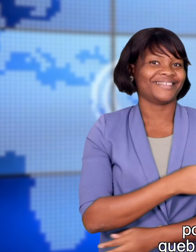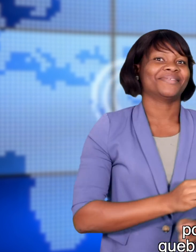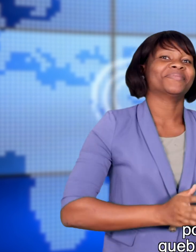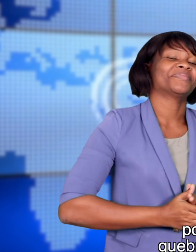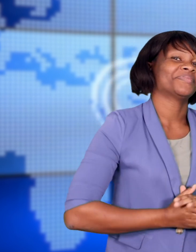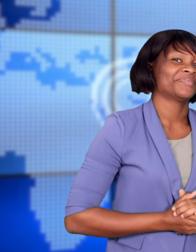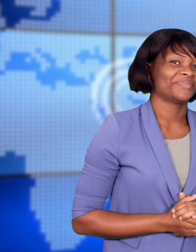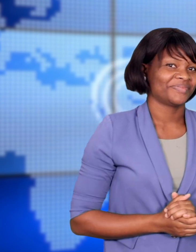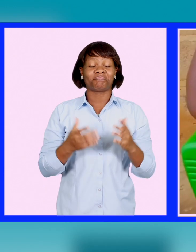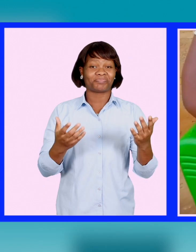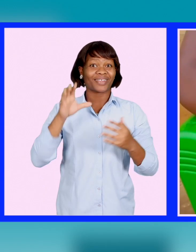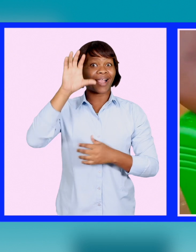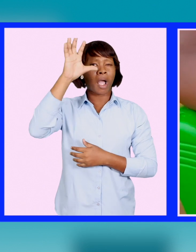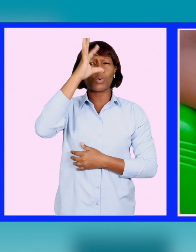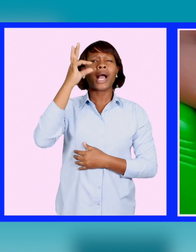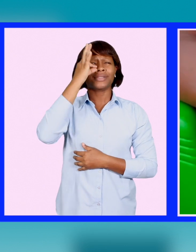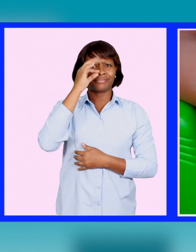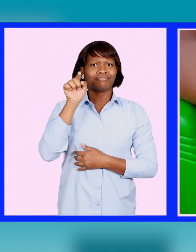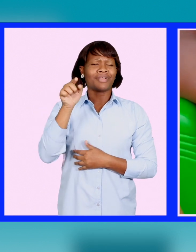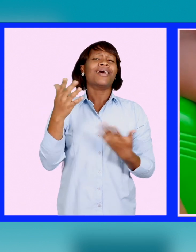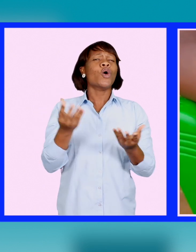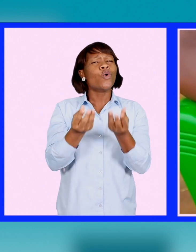o sigilo.